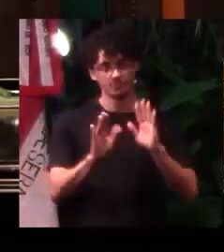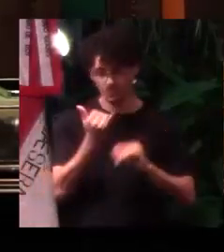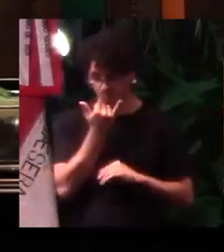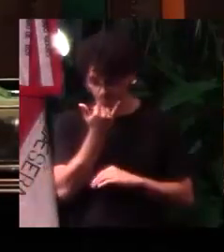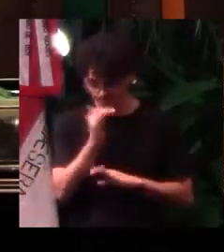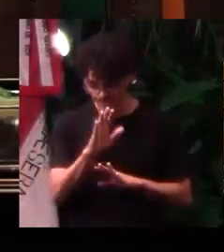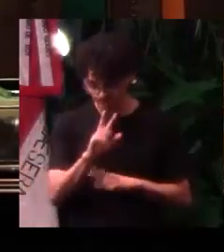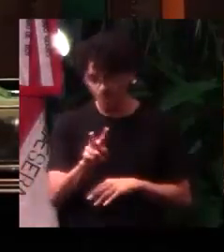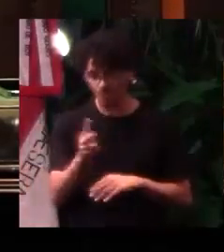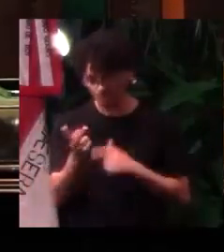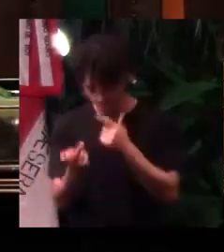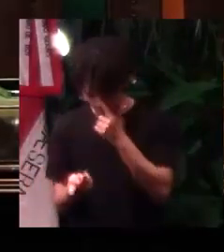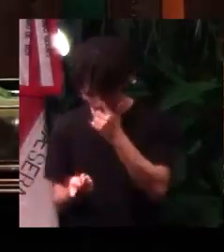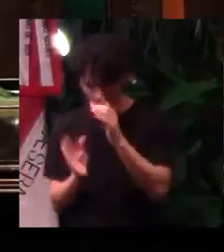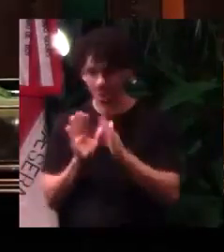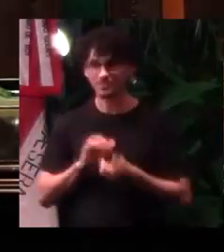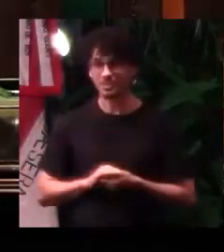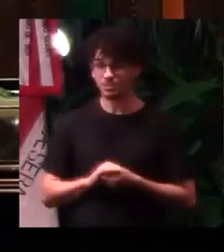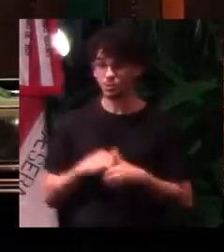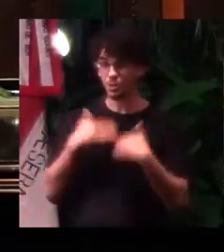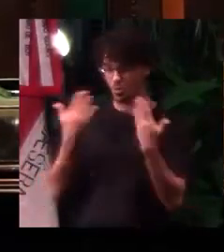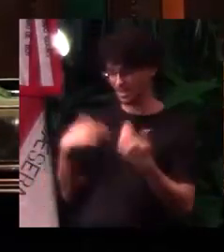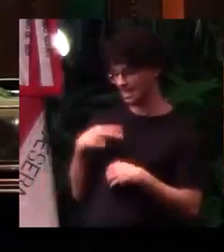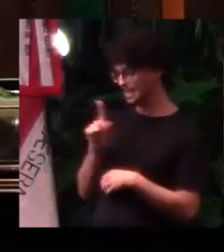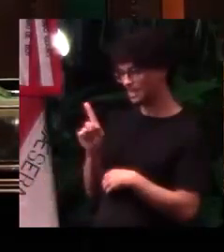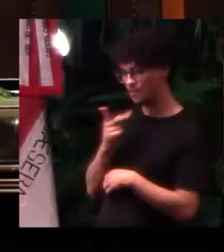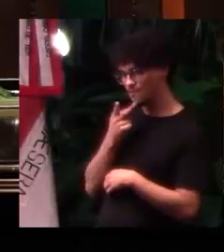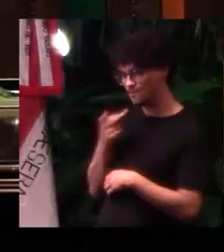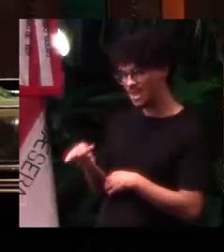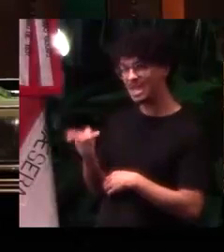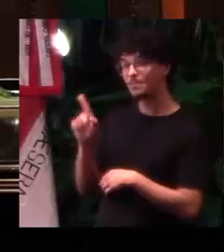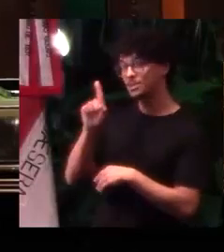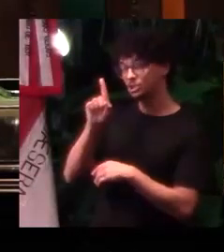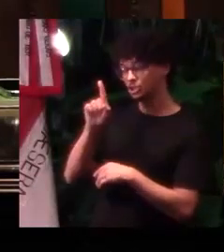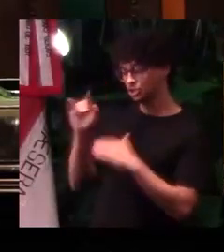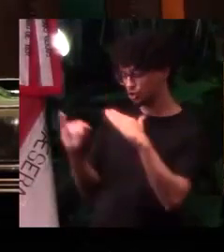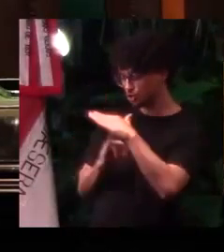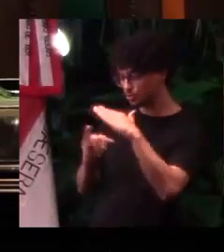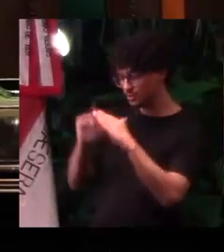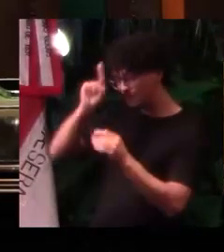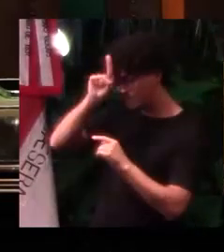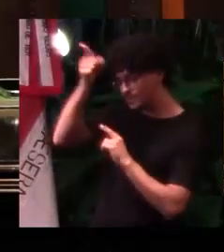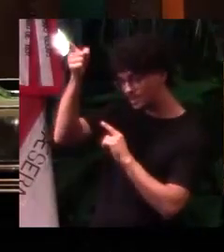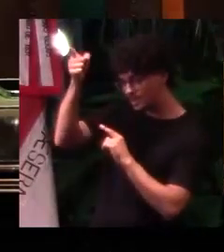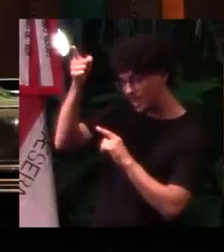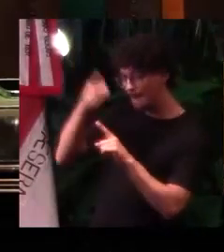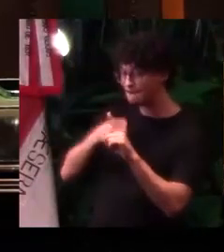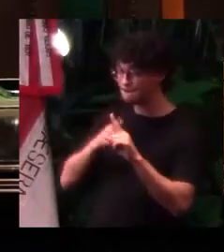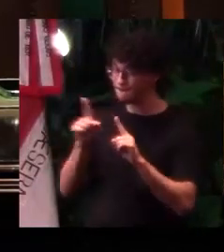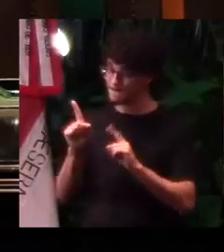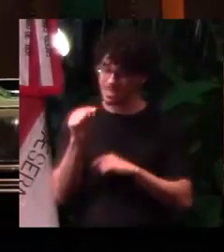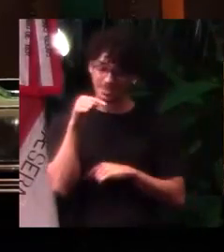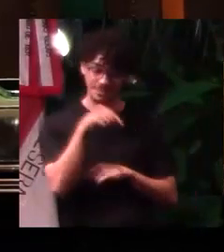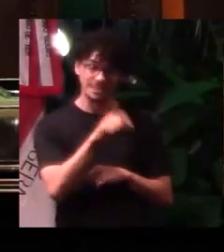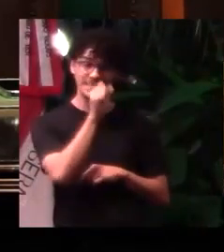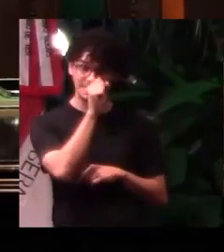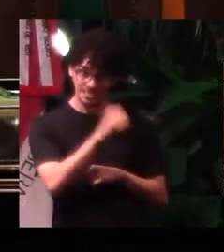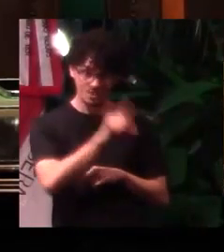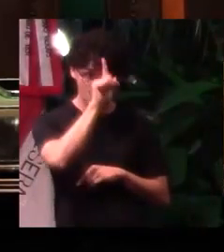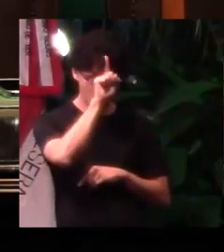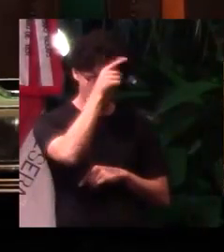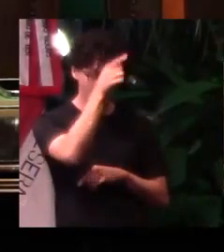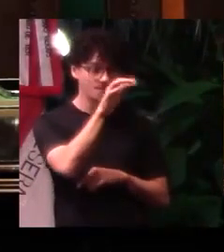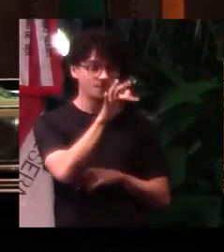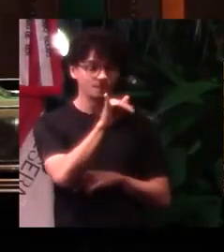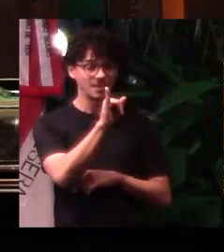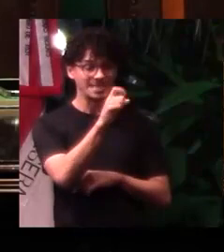é o contrário, né? Quando ele vai dizer que ela não é uma instituição fictícia, mas que ela é uma ficção, ele vai